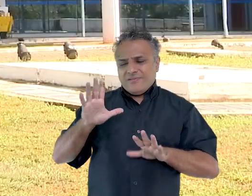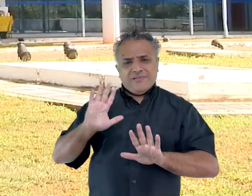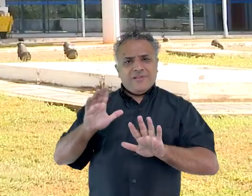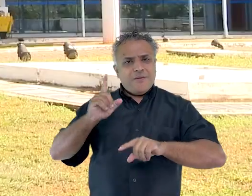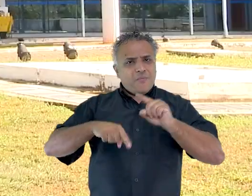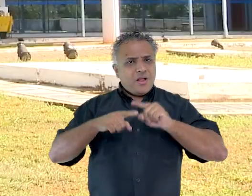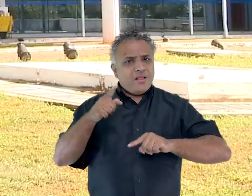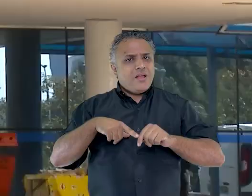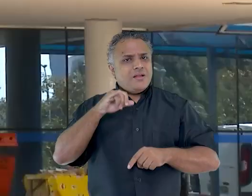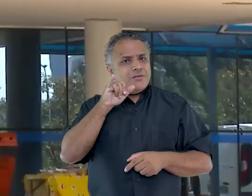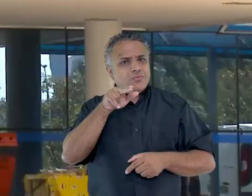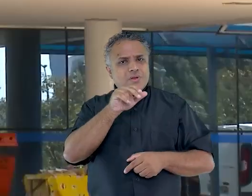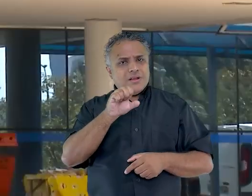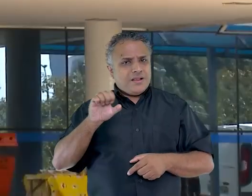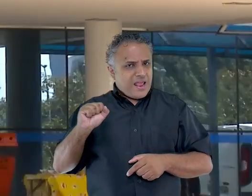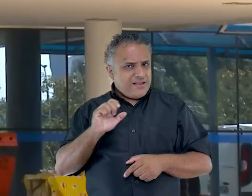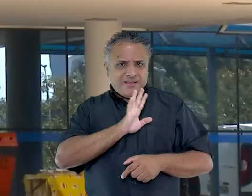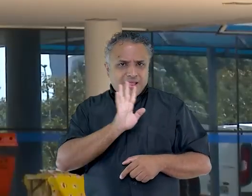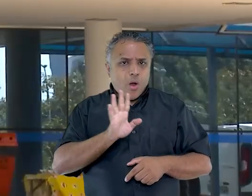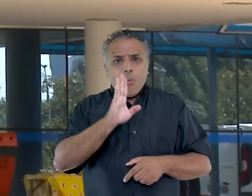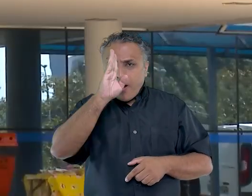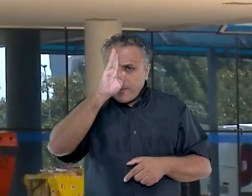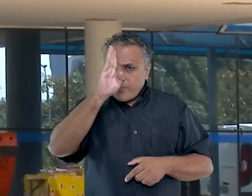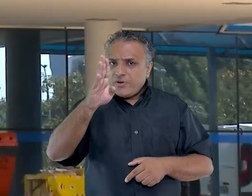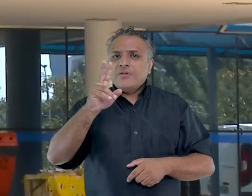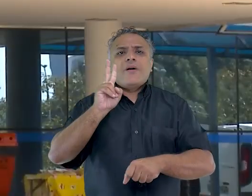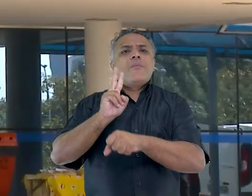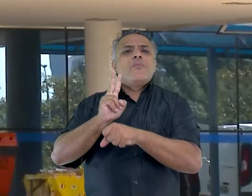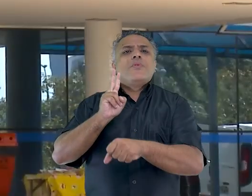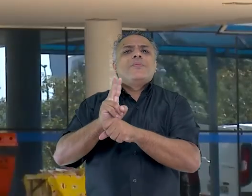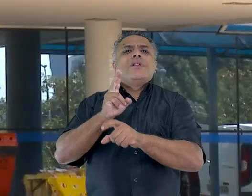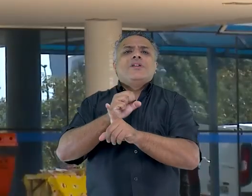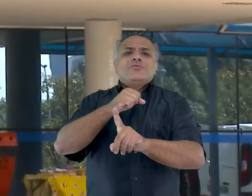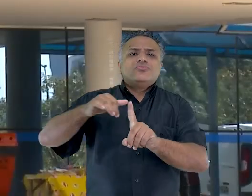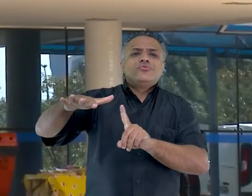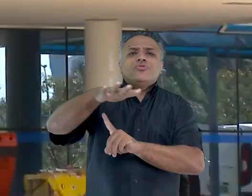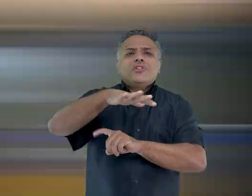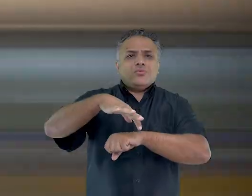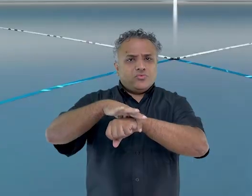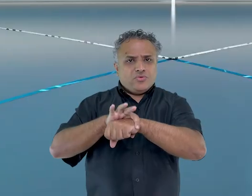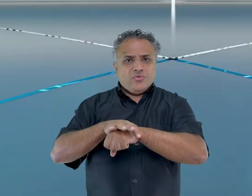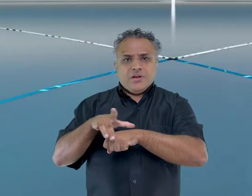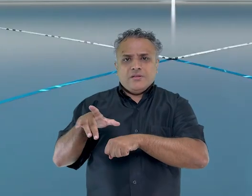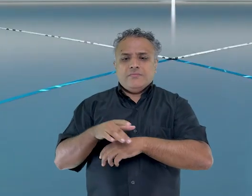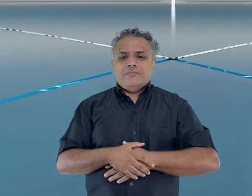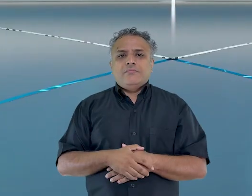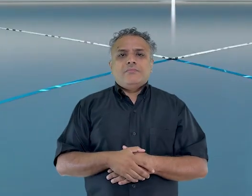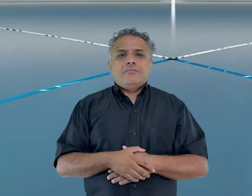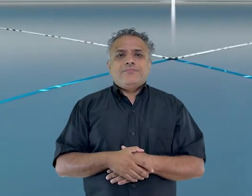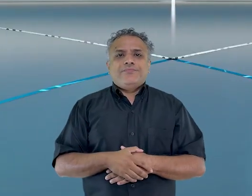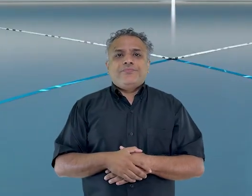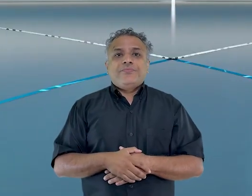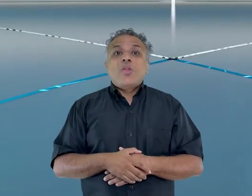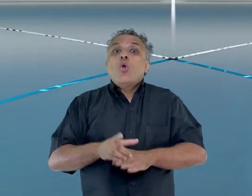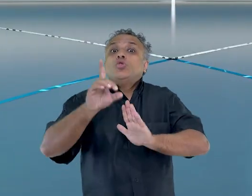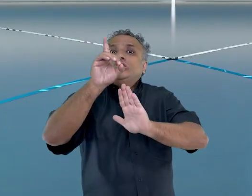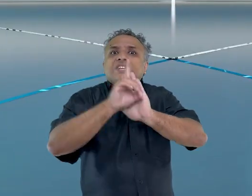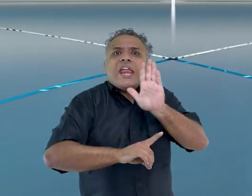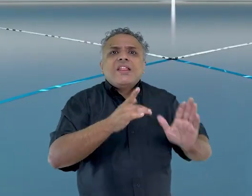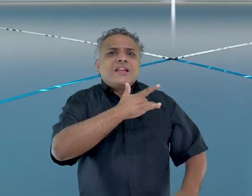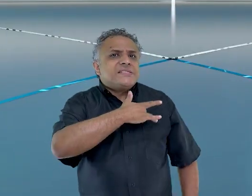matéria previdenciária, que deve priorizar a proteção social do segurado. O direito à saúde é uma